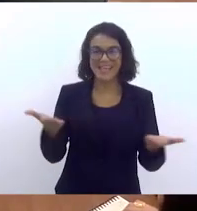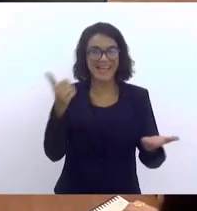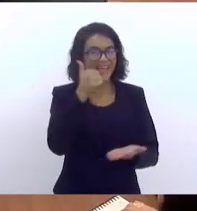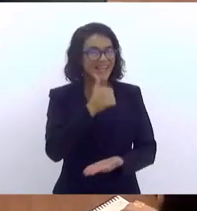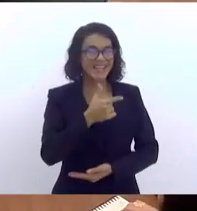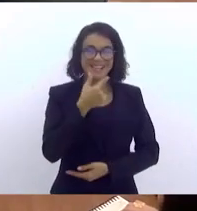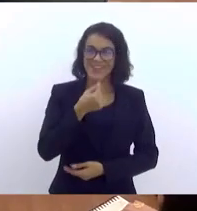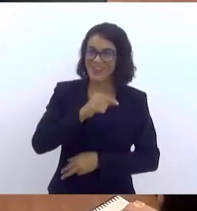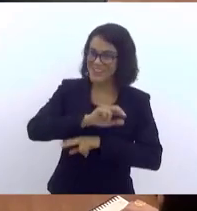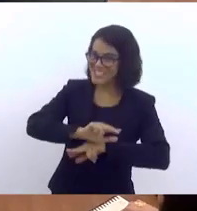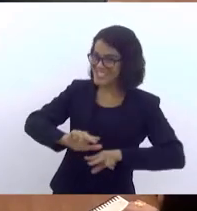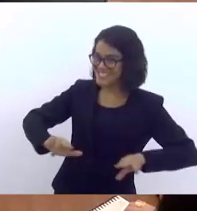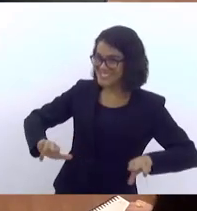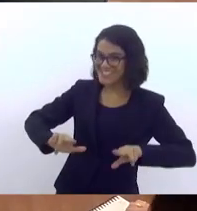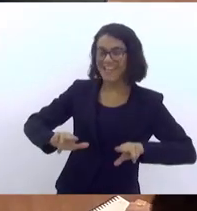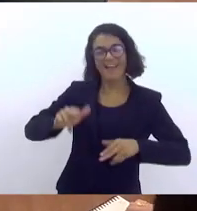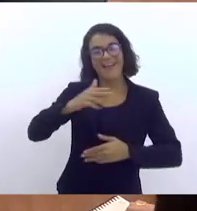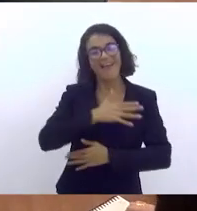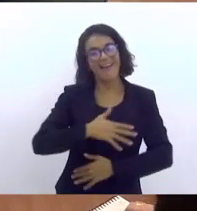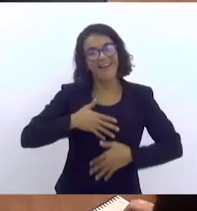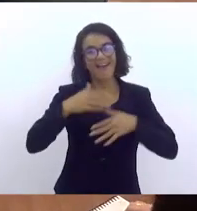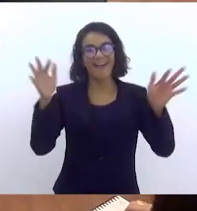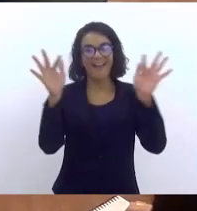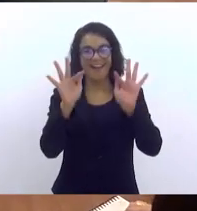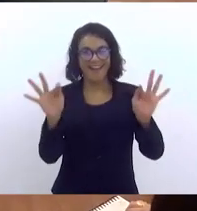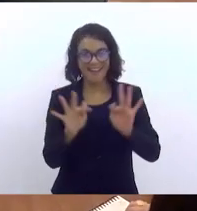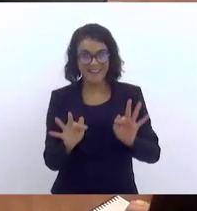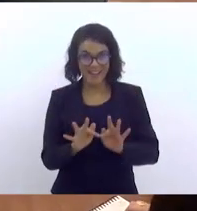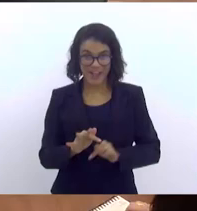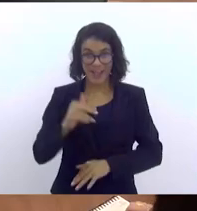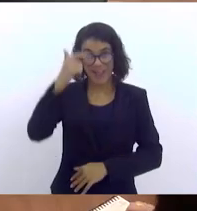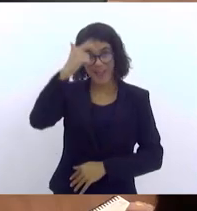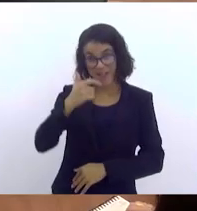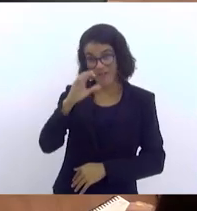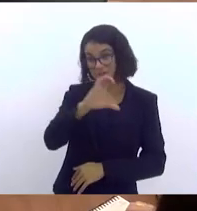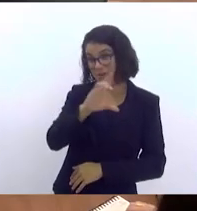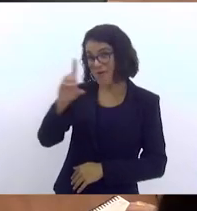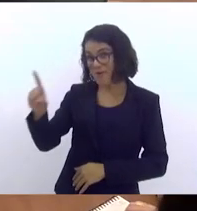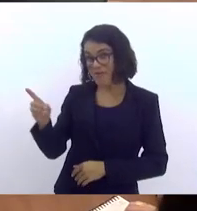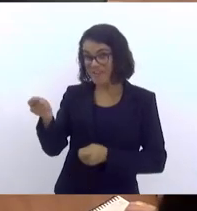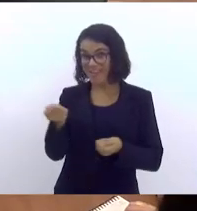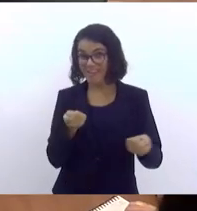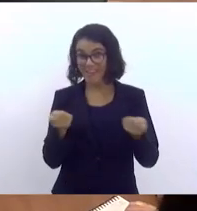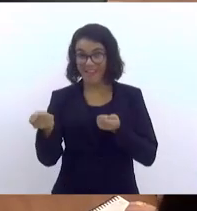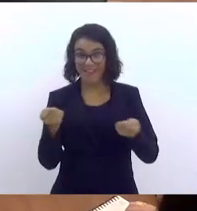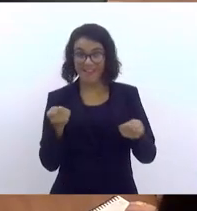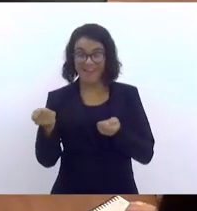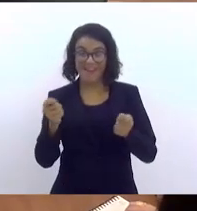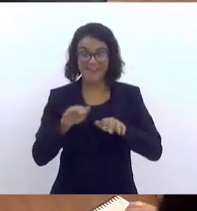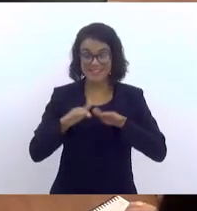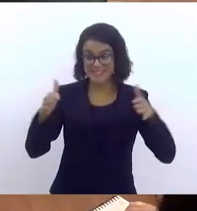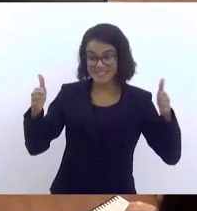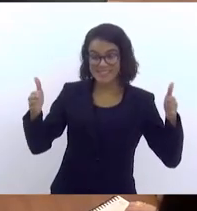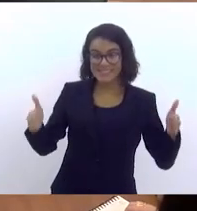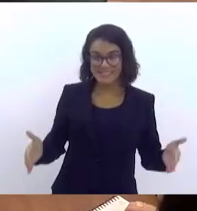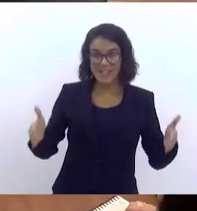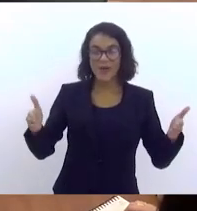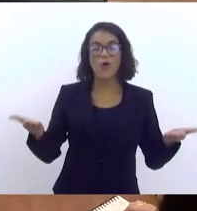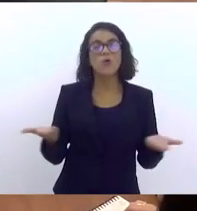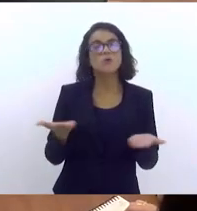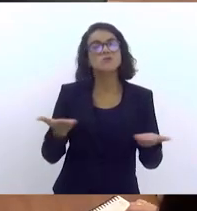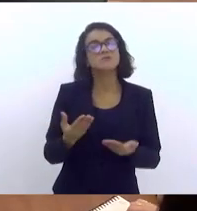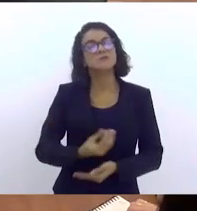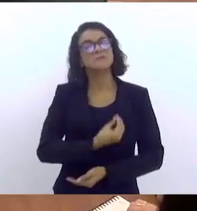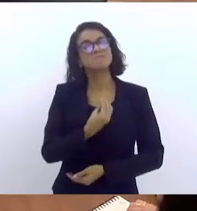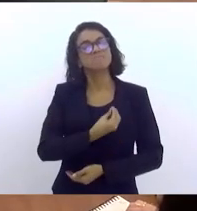e todos com muita alegria eu vou coordenar essa mesa e vou participar durante o dia de um evento